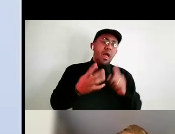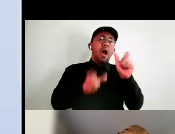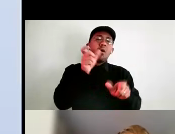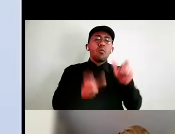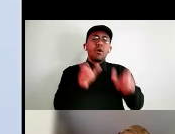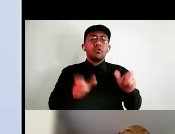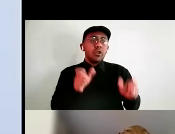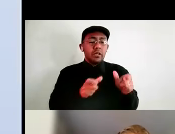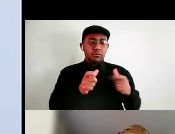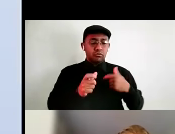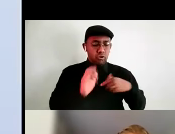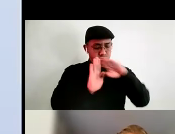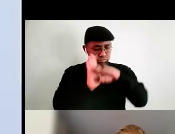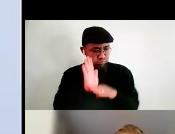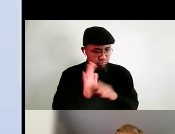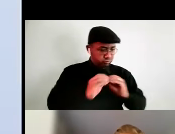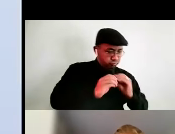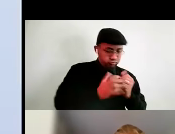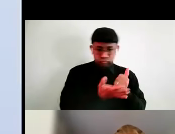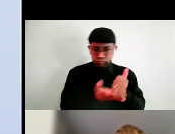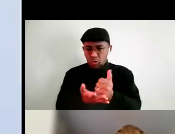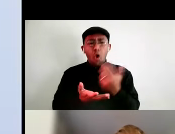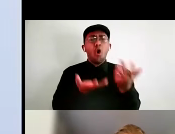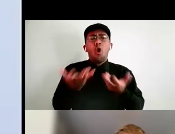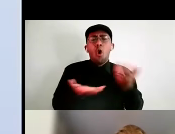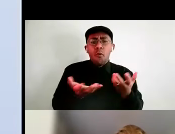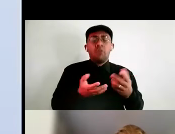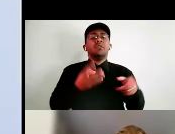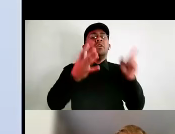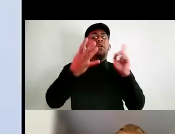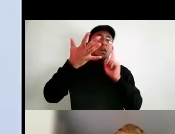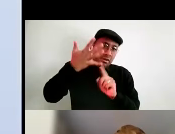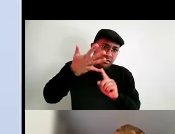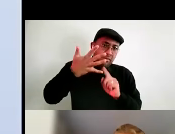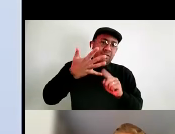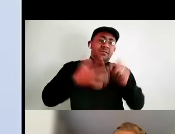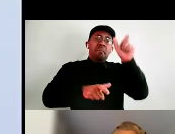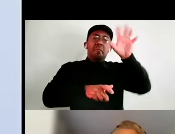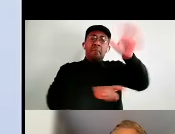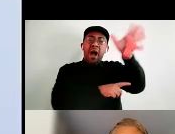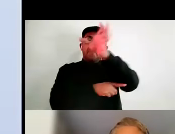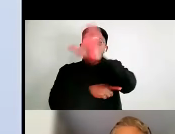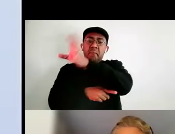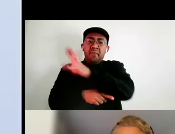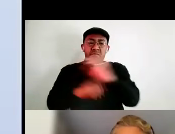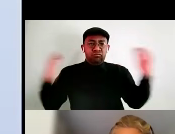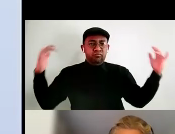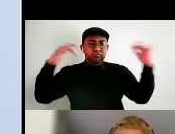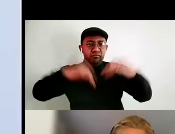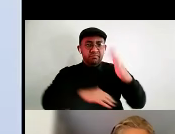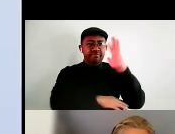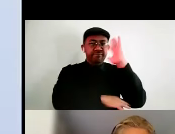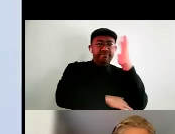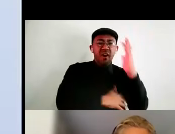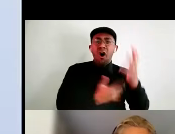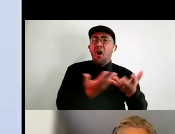países, assim como para os participantes também. Vamos terminar compartilhando alguns dos